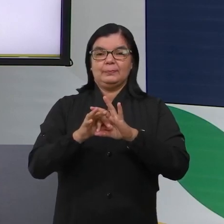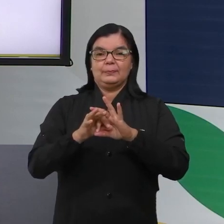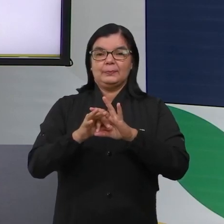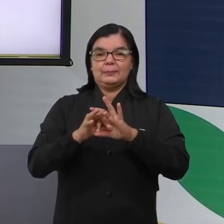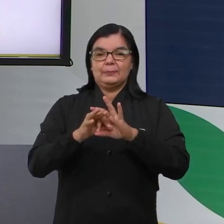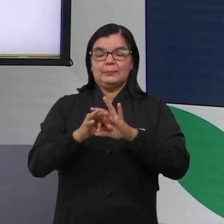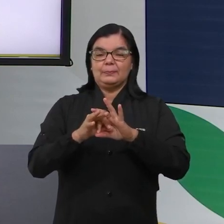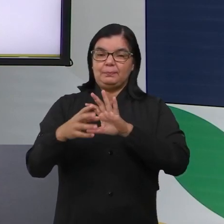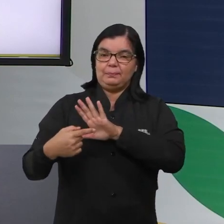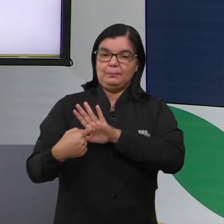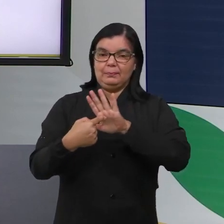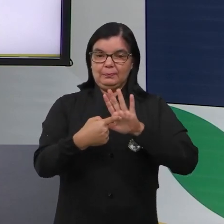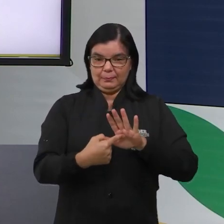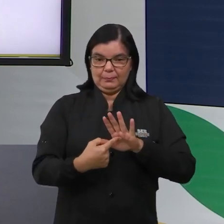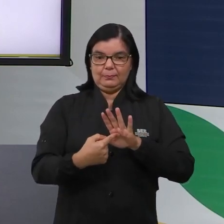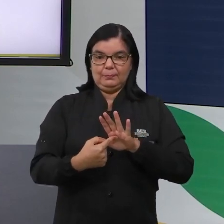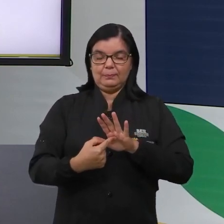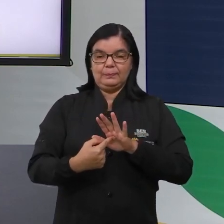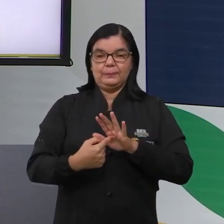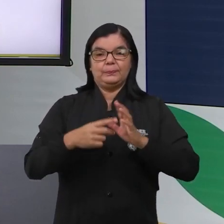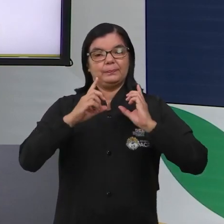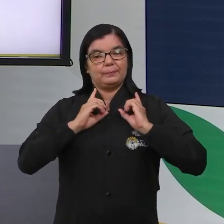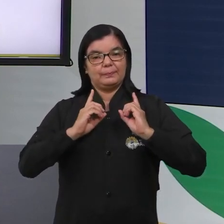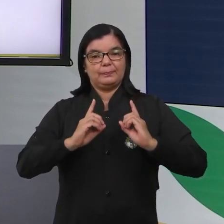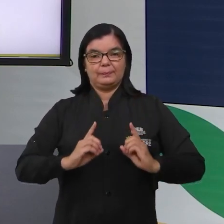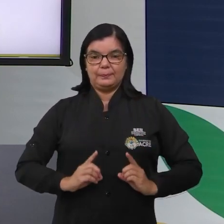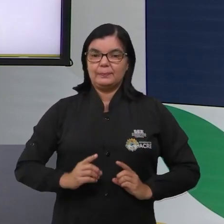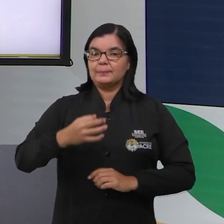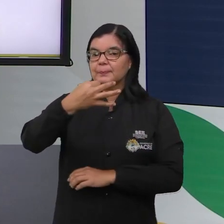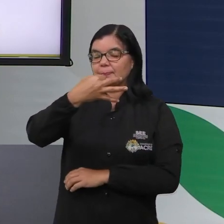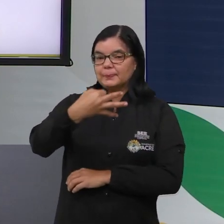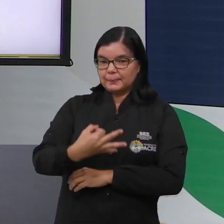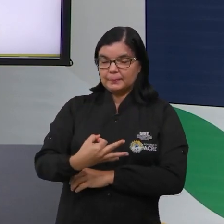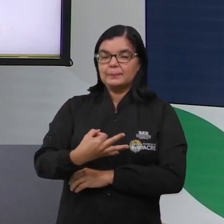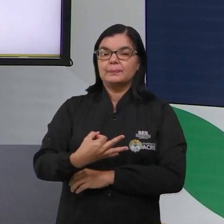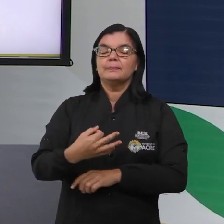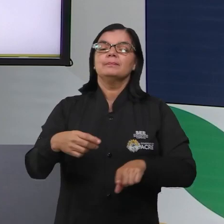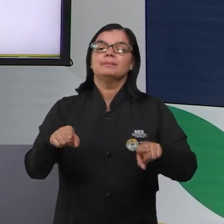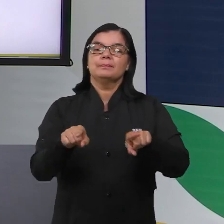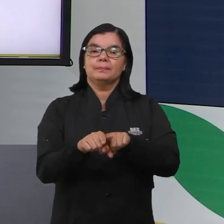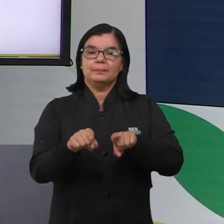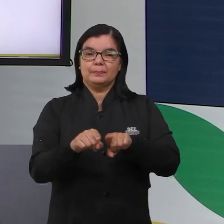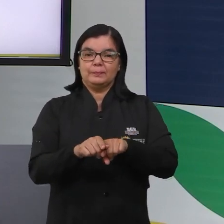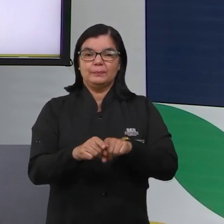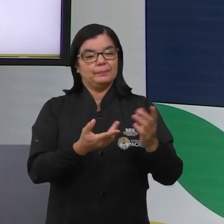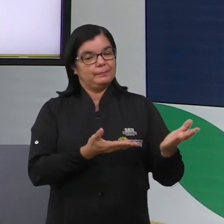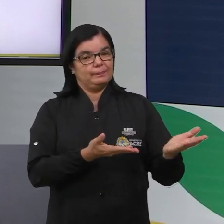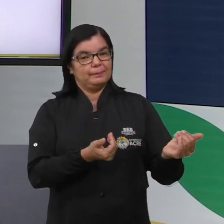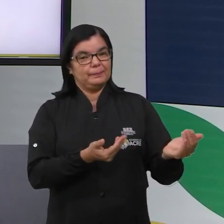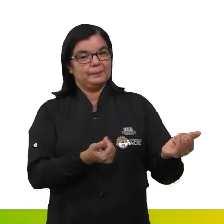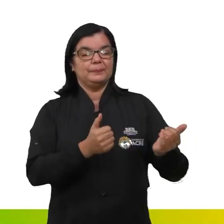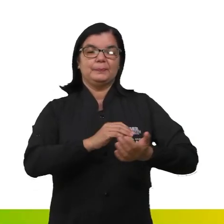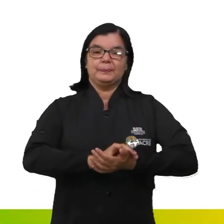da promoção da dignidade humana, e aqui, em particular, do jovem.